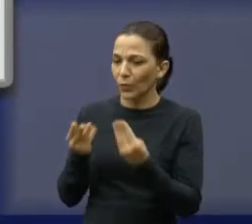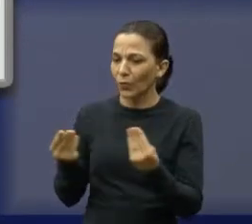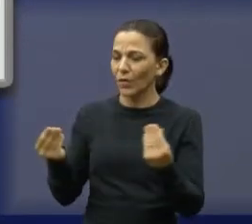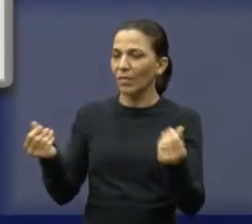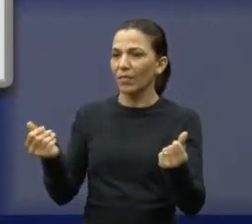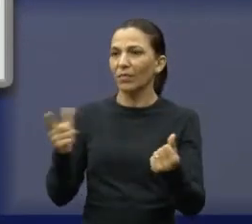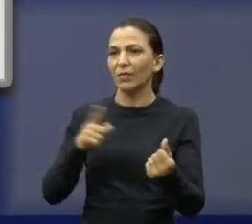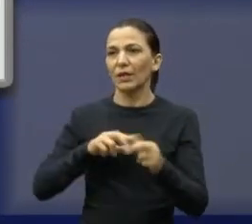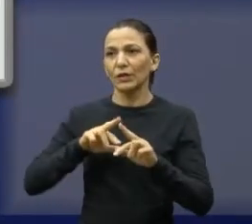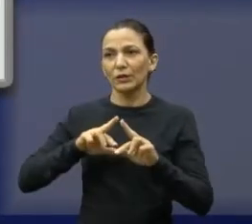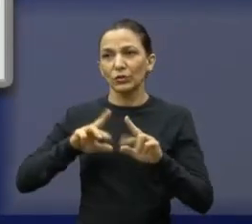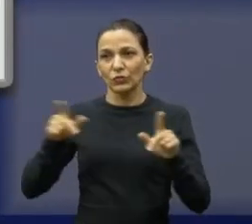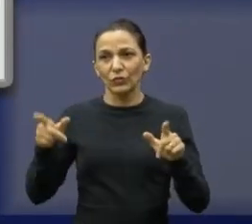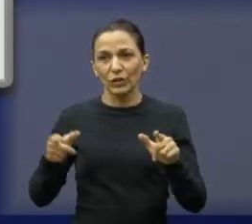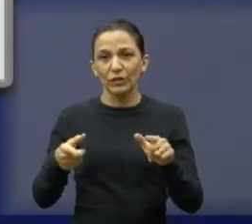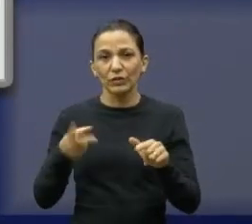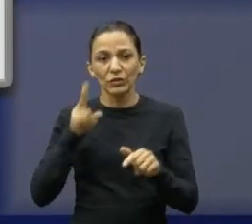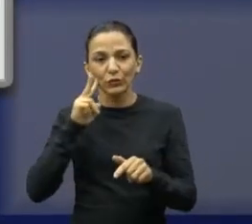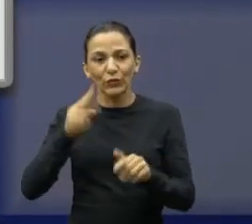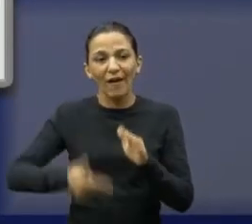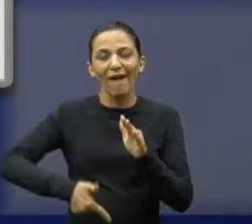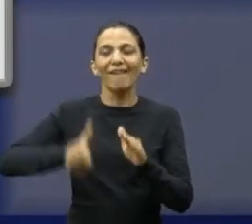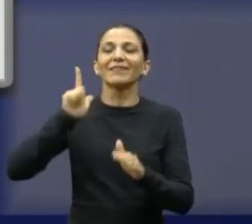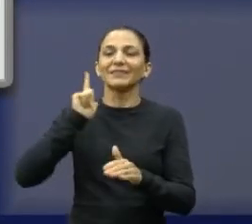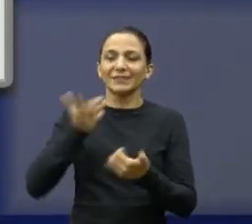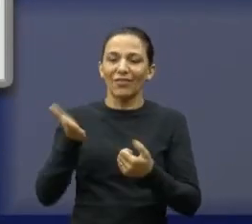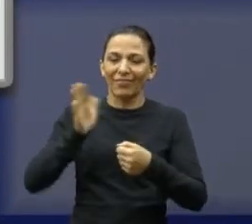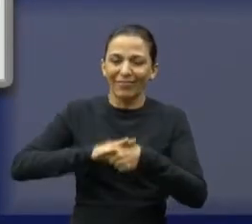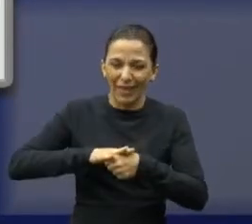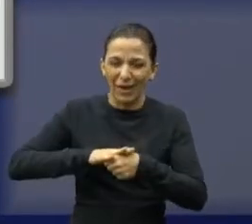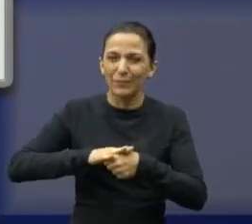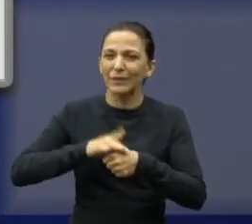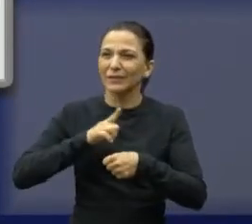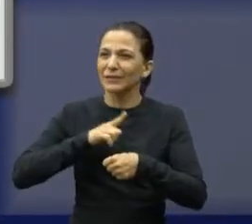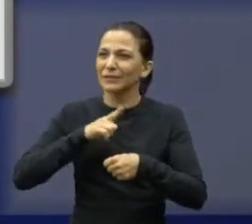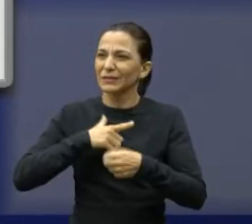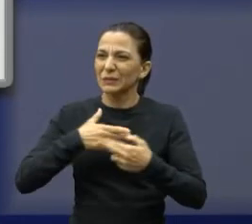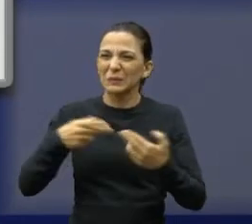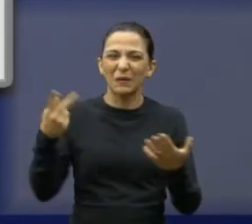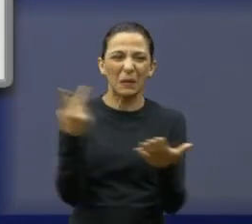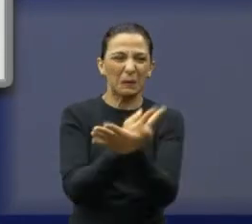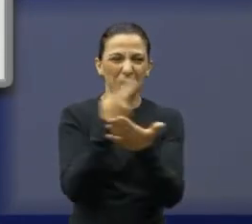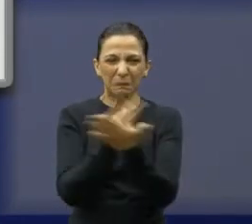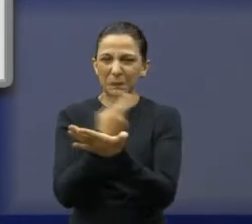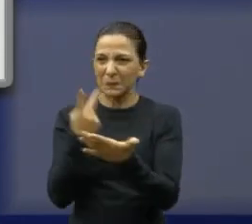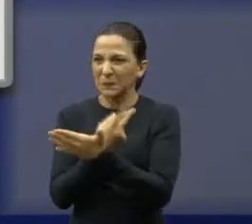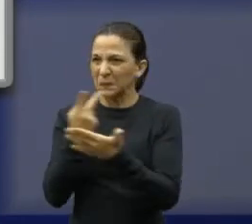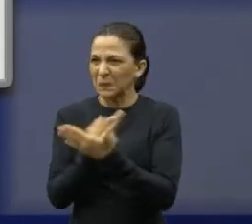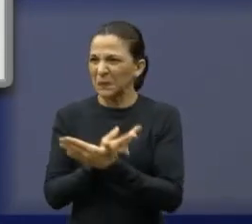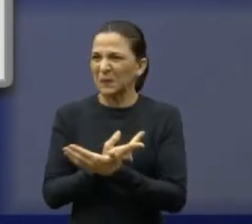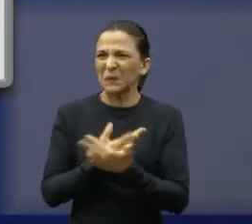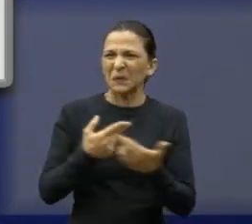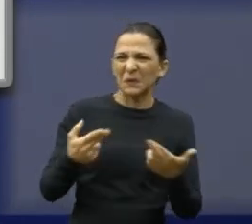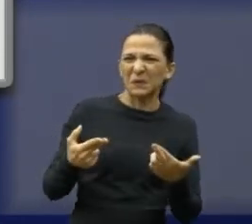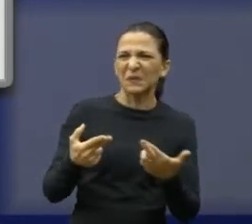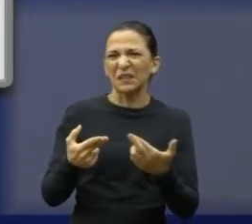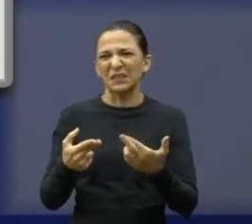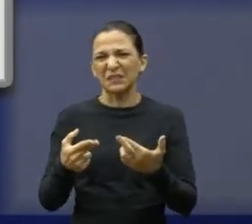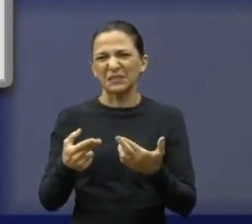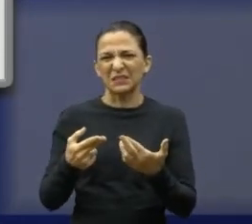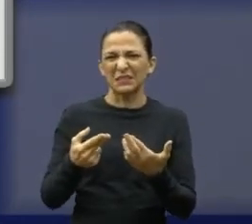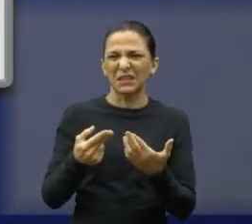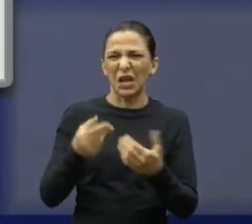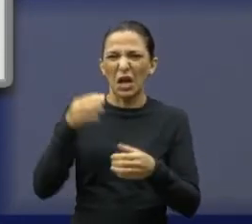É diferente do serviço que nós víamos antes, né? O tapa-buraco tinha mato, jogava concreto em cima do o piso em cima do mato, com água, qualquer